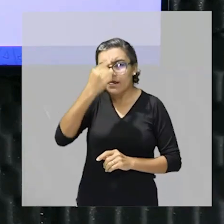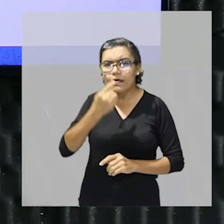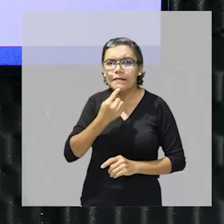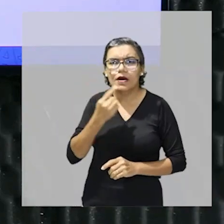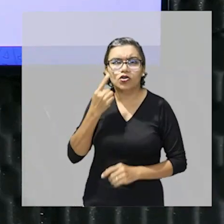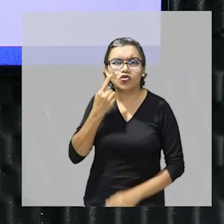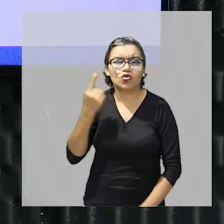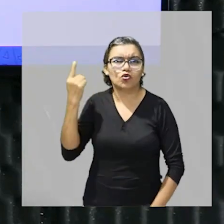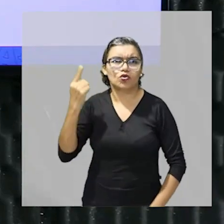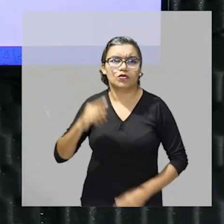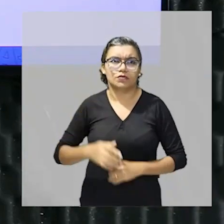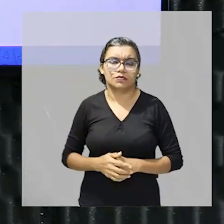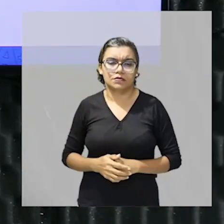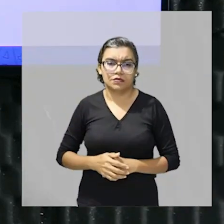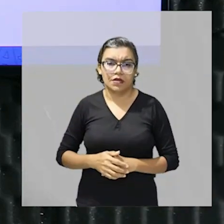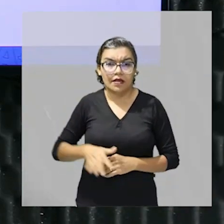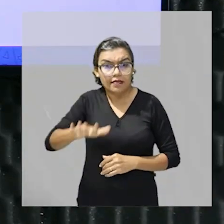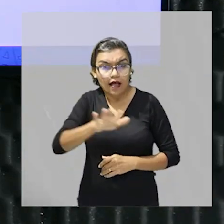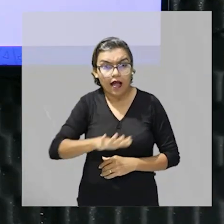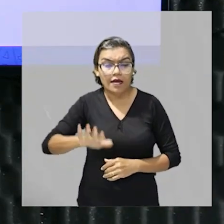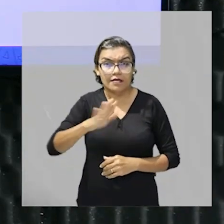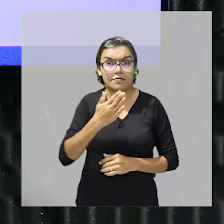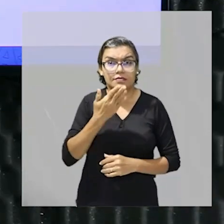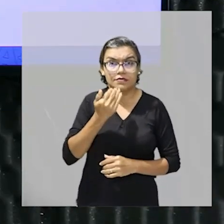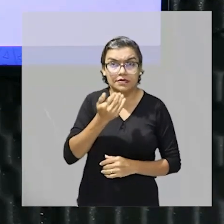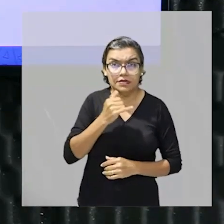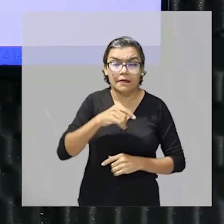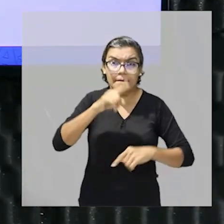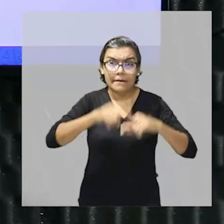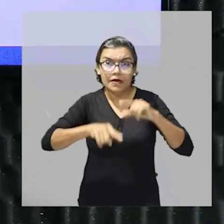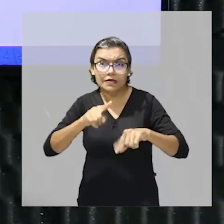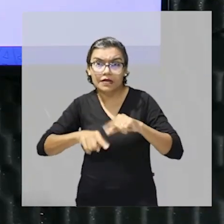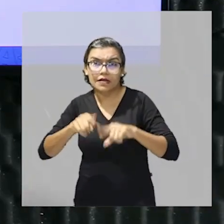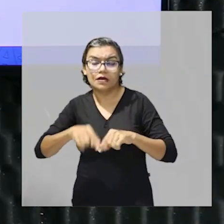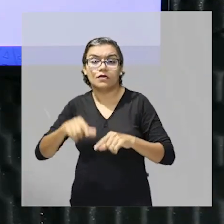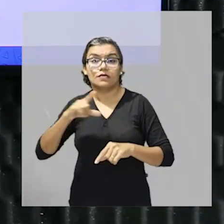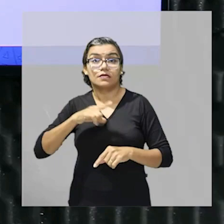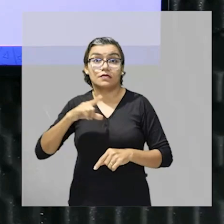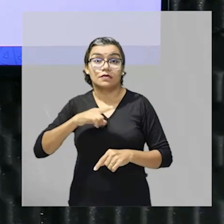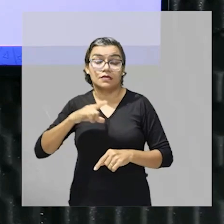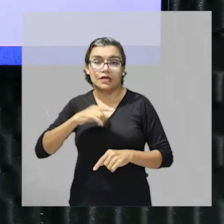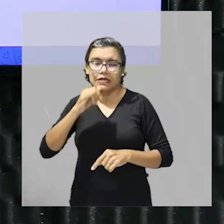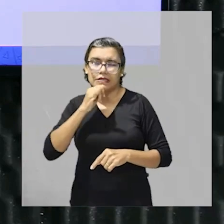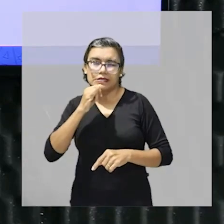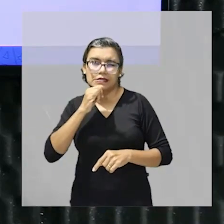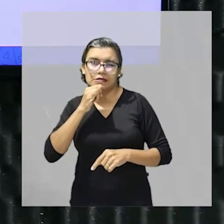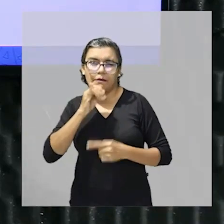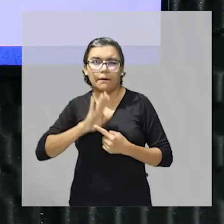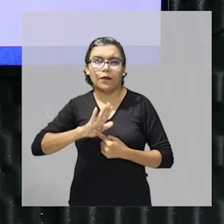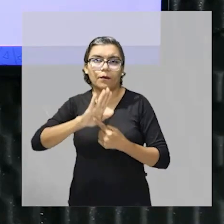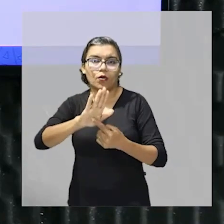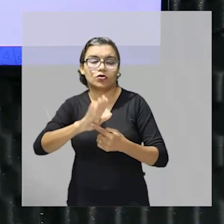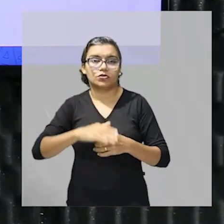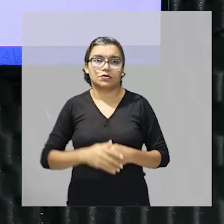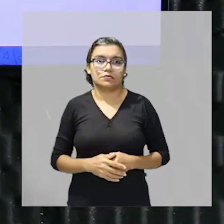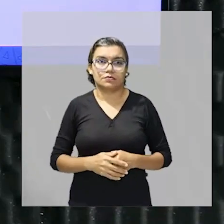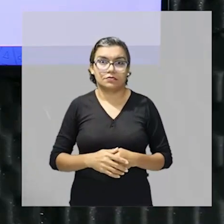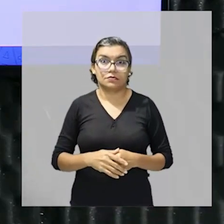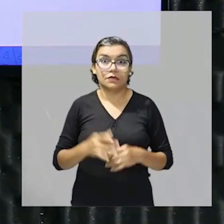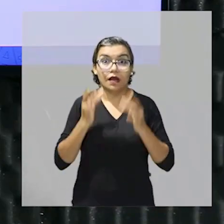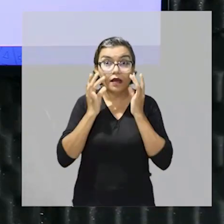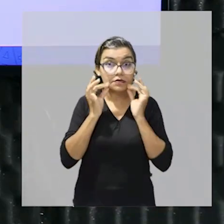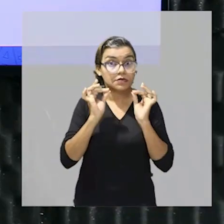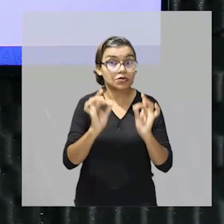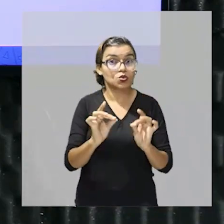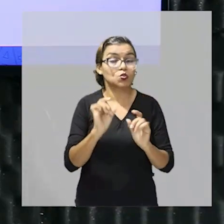ampliação do campo dos ingredientes, considerando uma embalagem de comida. Ou seja, ele está chamando a